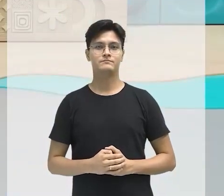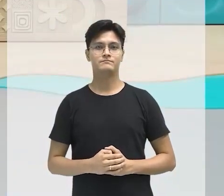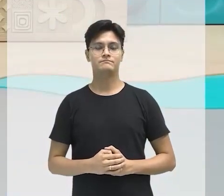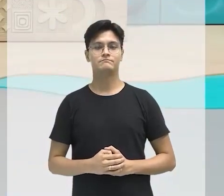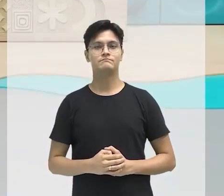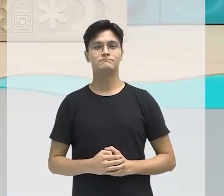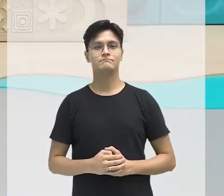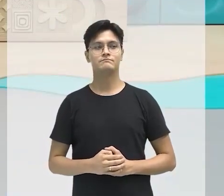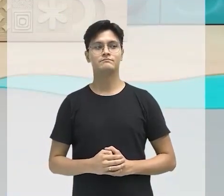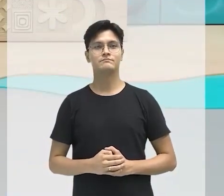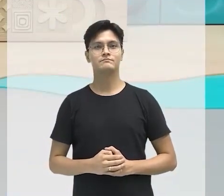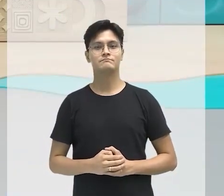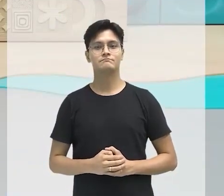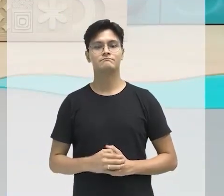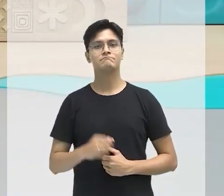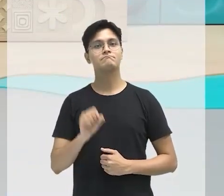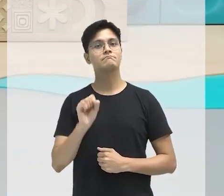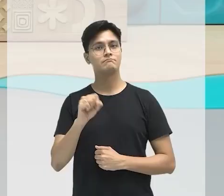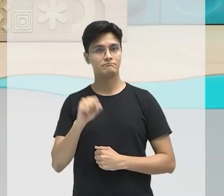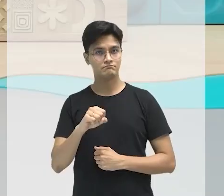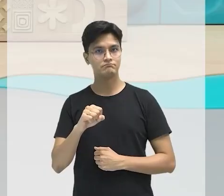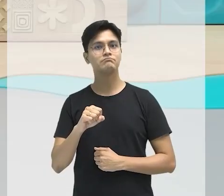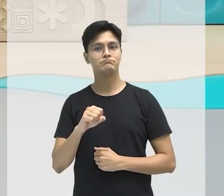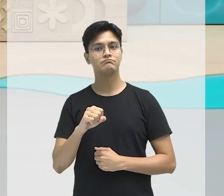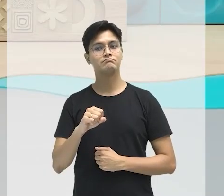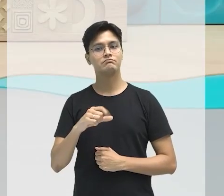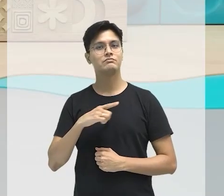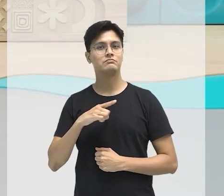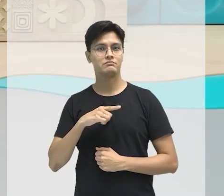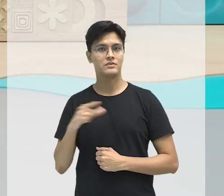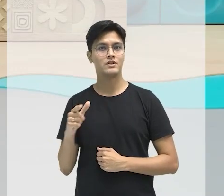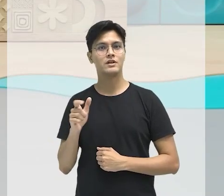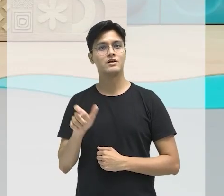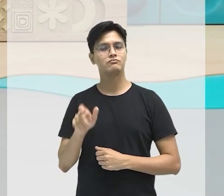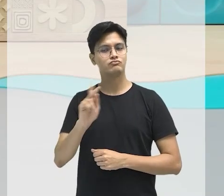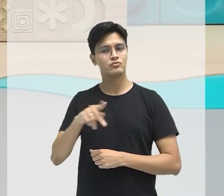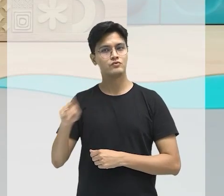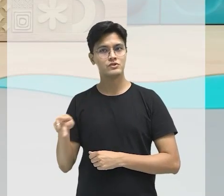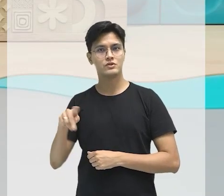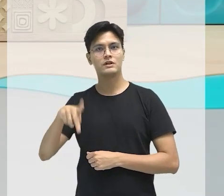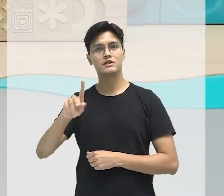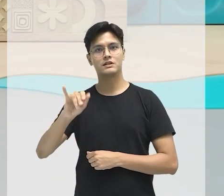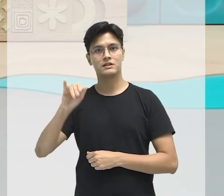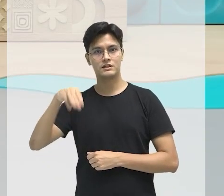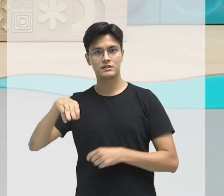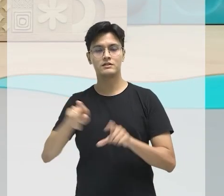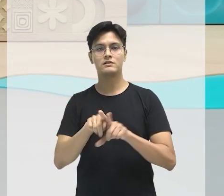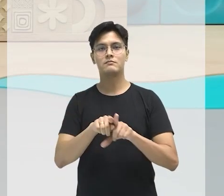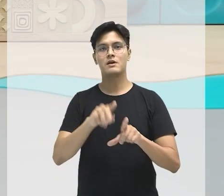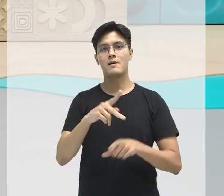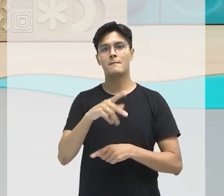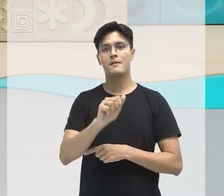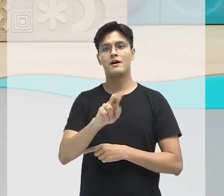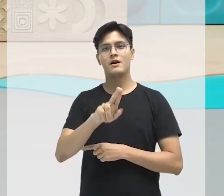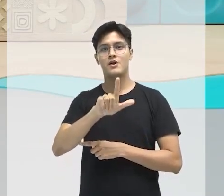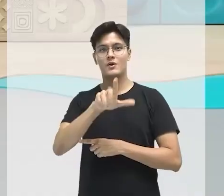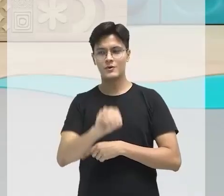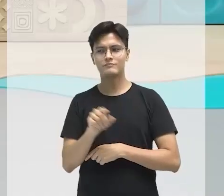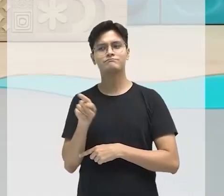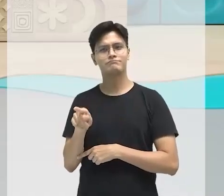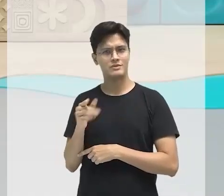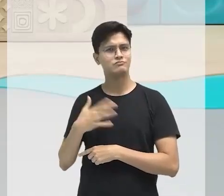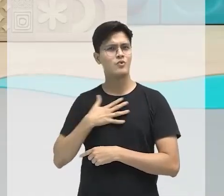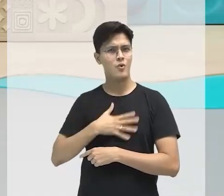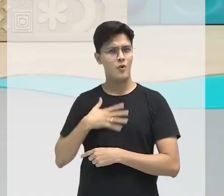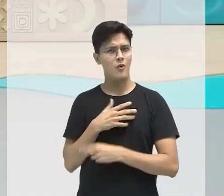Isso aí, ó, já tá aí, ó, professor Kim e professor Paulo, né? Rapaz, eles gostam de lutar esses dois, hein? Né?